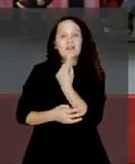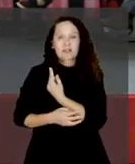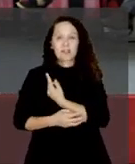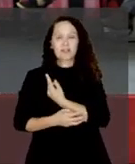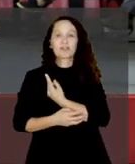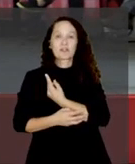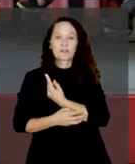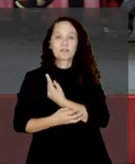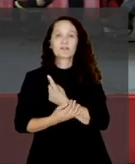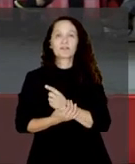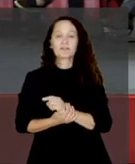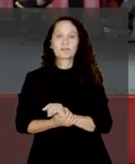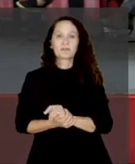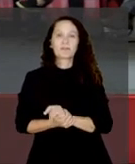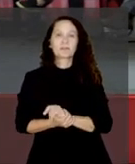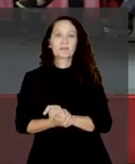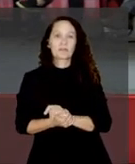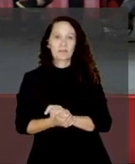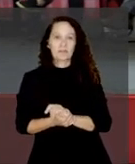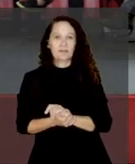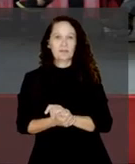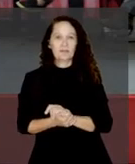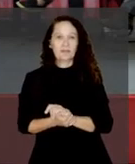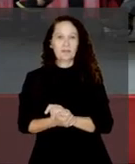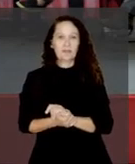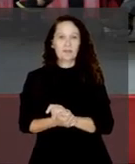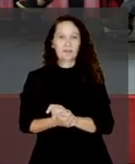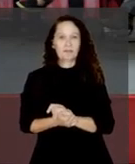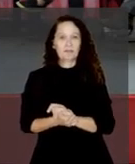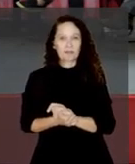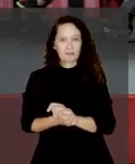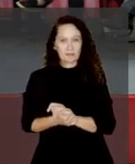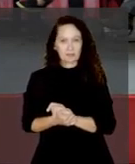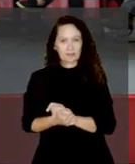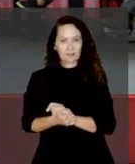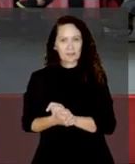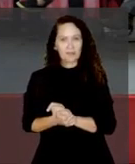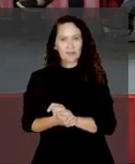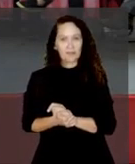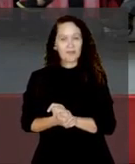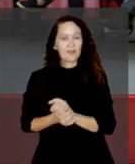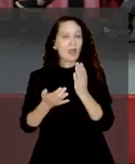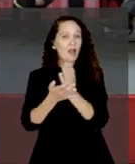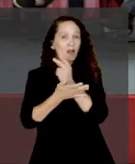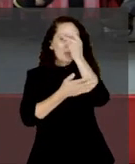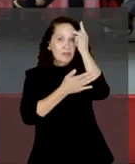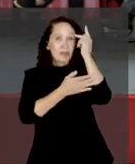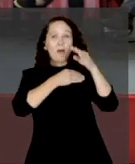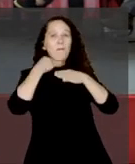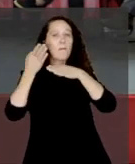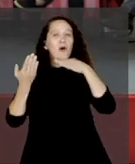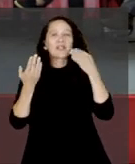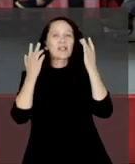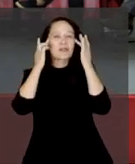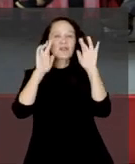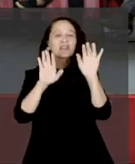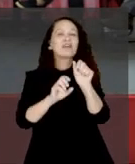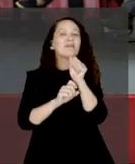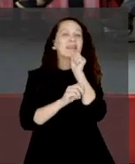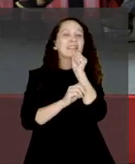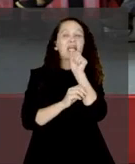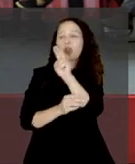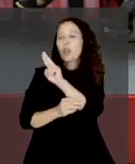votar. Significa lutar pelo direito de ter acesso à saúde, à educação e tantas outras coisas. Isso